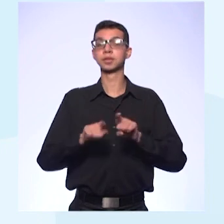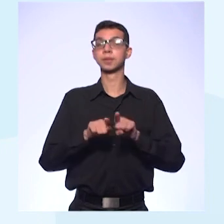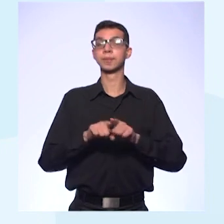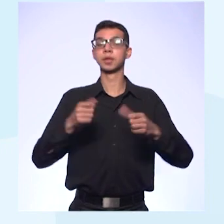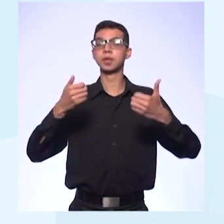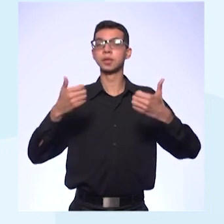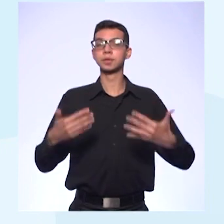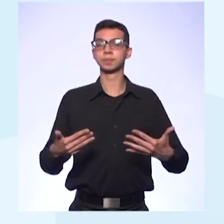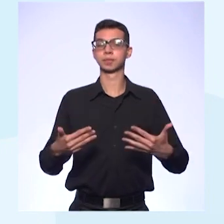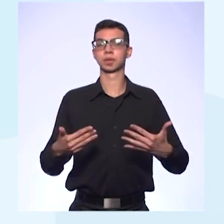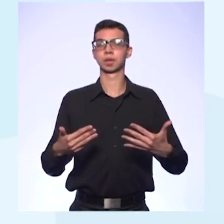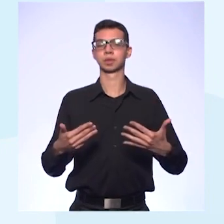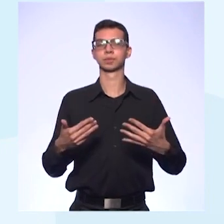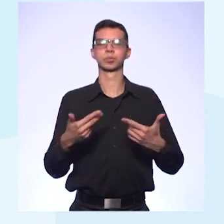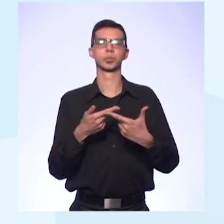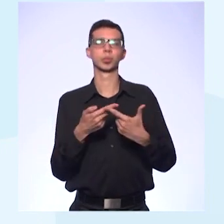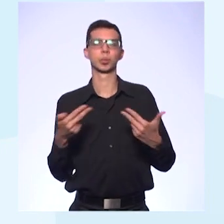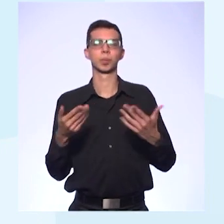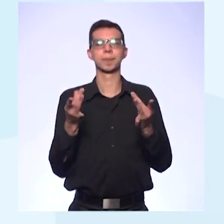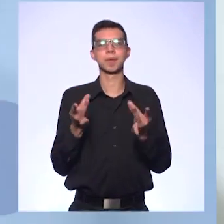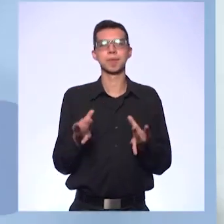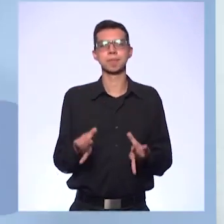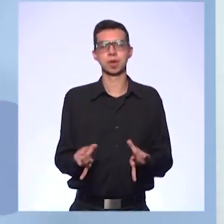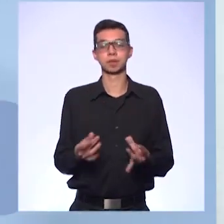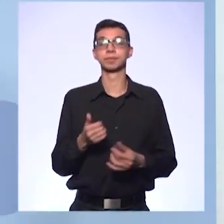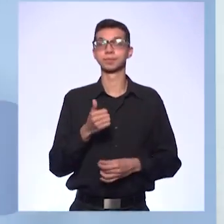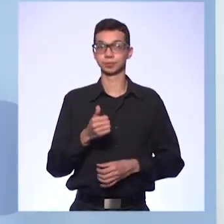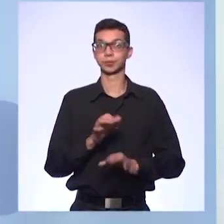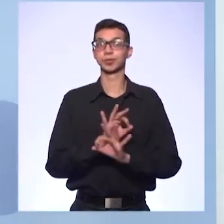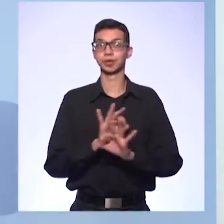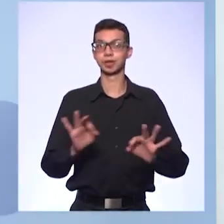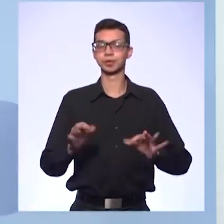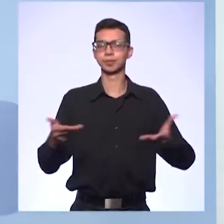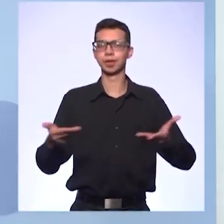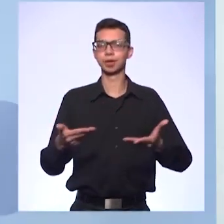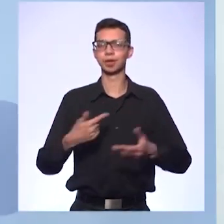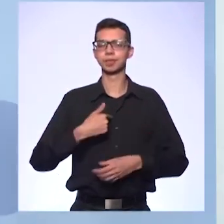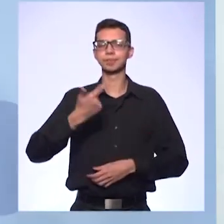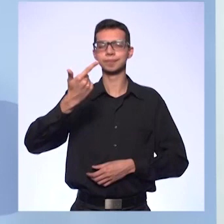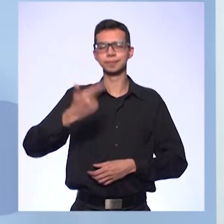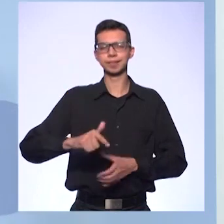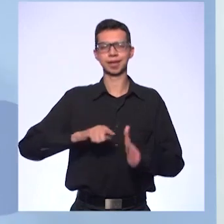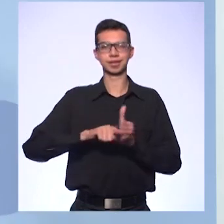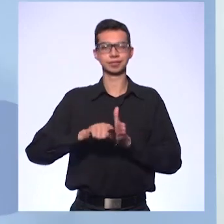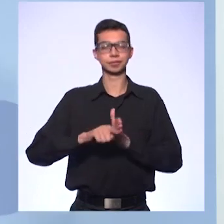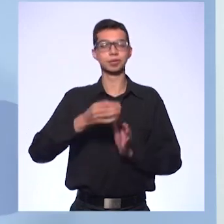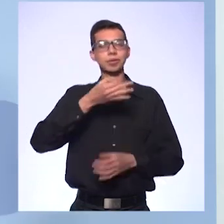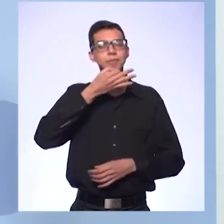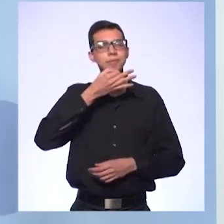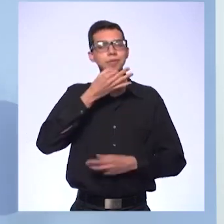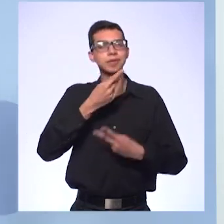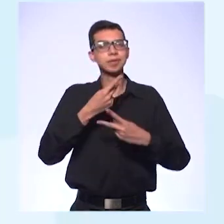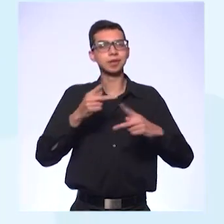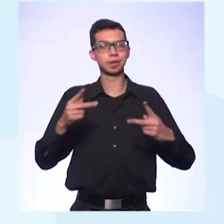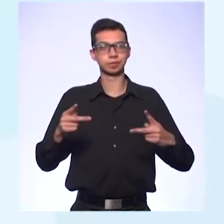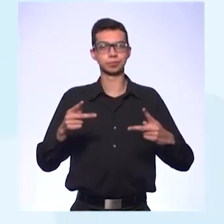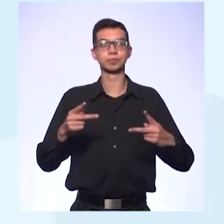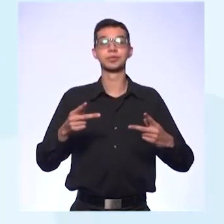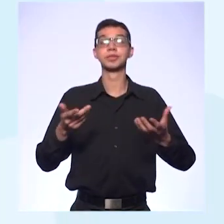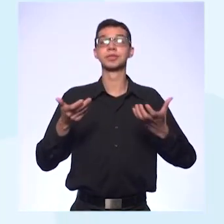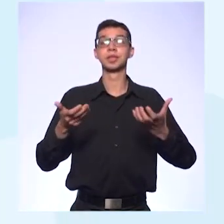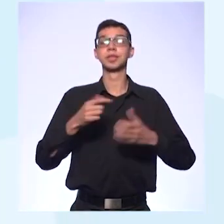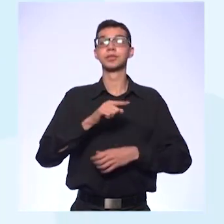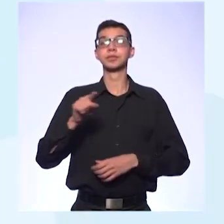explicarmos padrões. Muito bem. E agora eu tenho mais uma pergunta para vocês. Olha só, tem uma pergunta que é mais opinião para vocês. Quero que